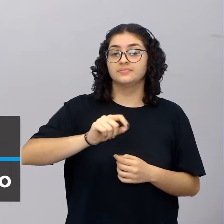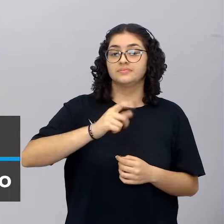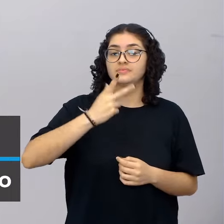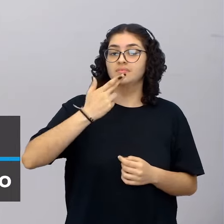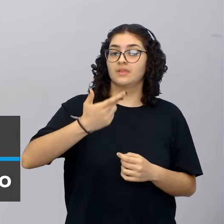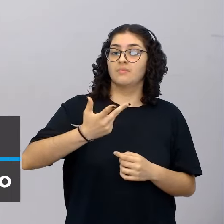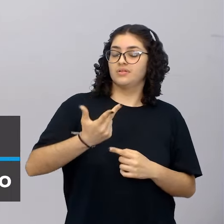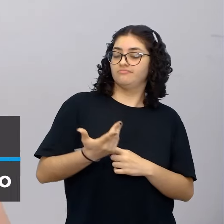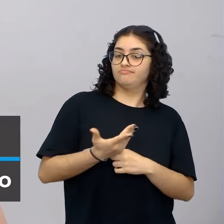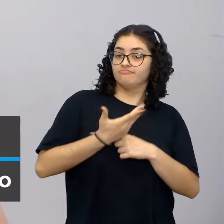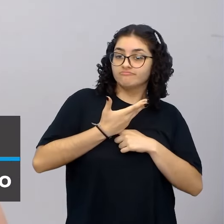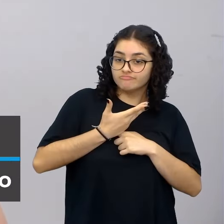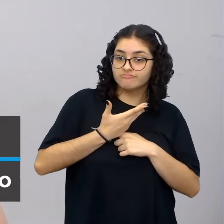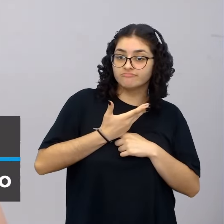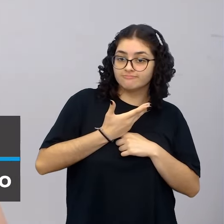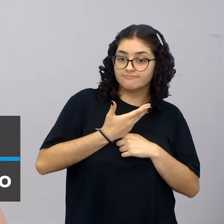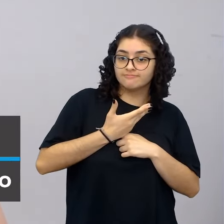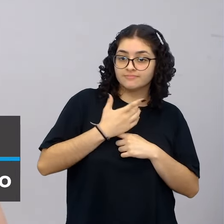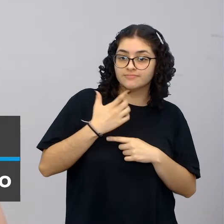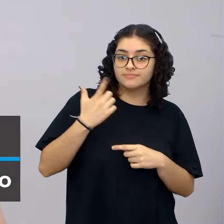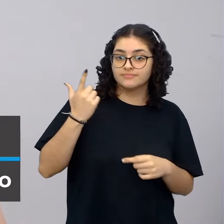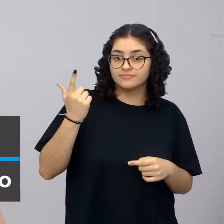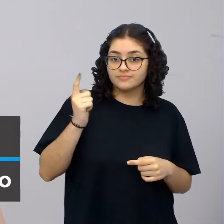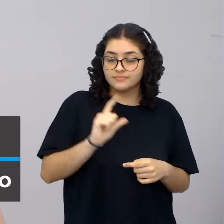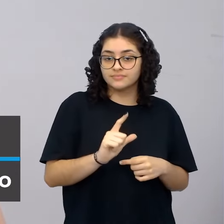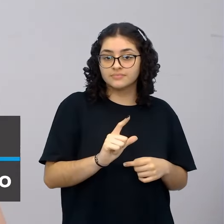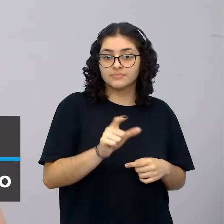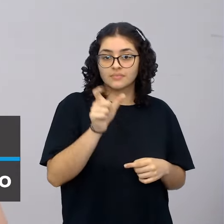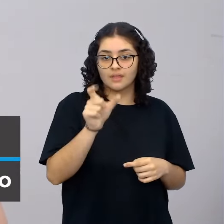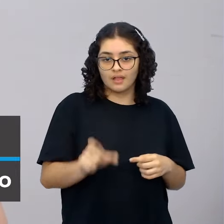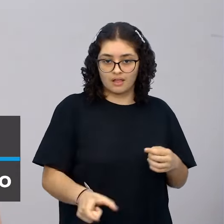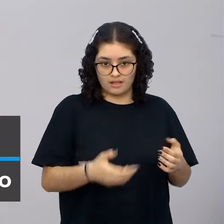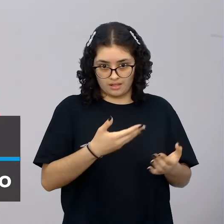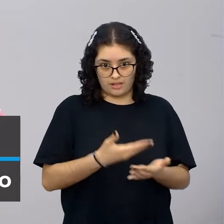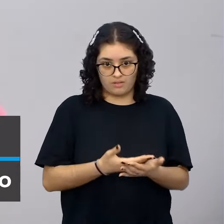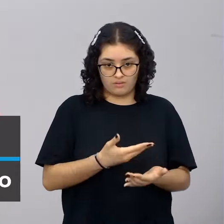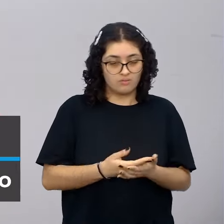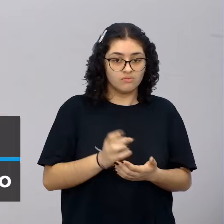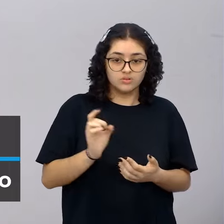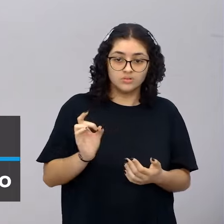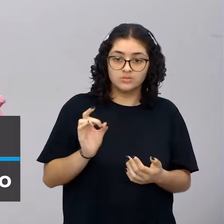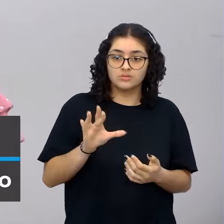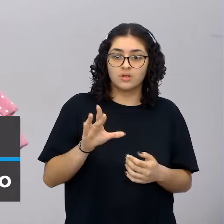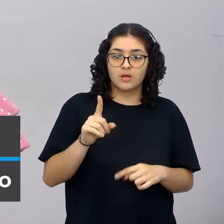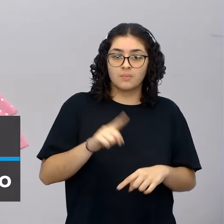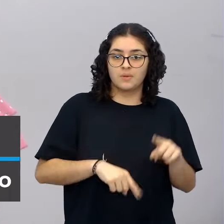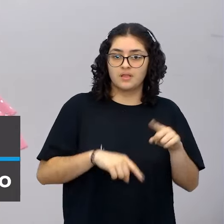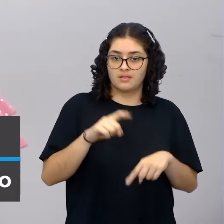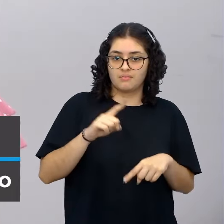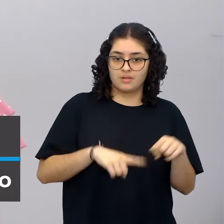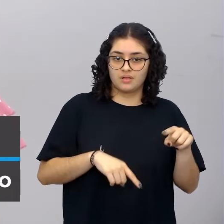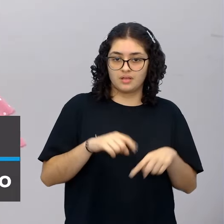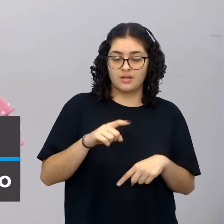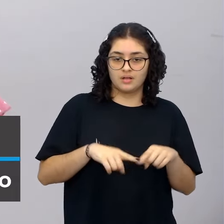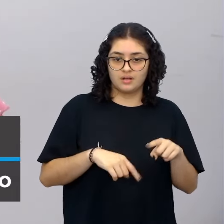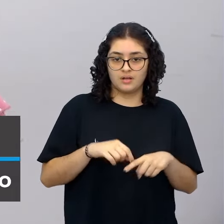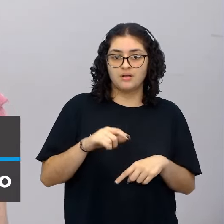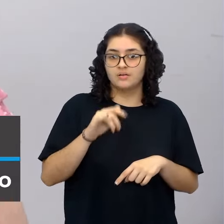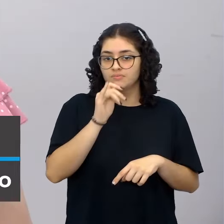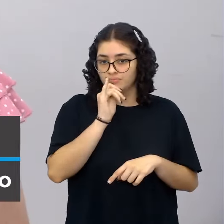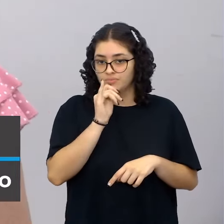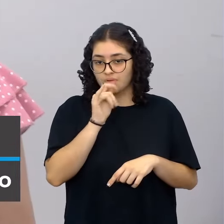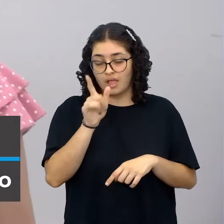para auxiliar também na formação integral do estudante. E não só o equipamento, né? Porque,